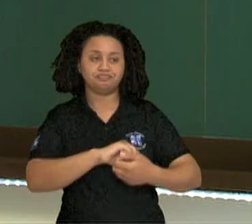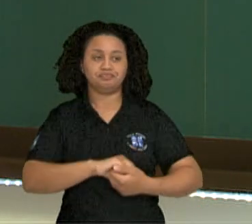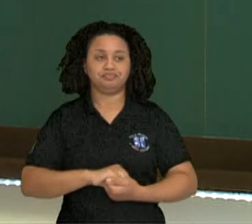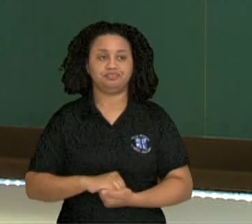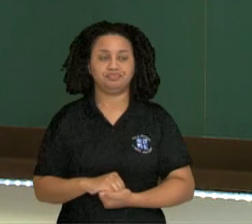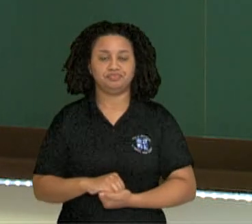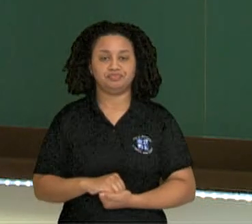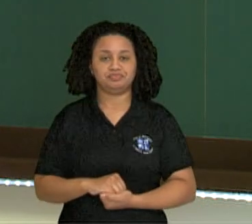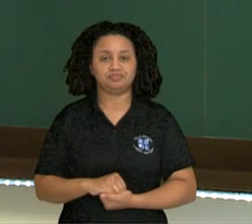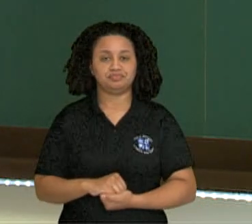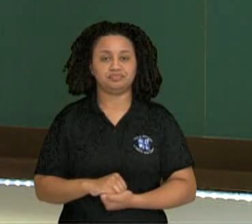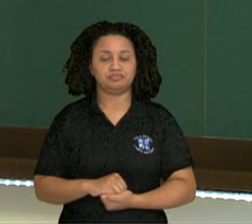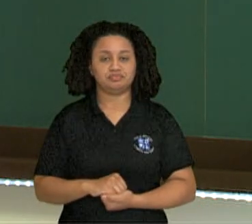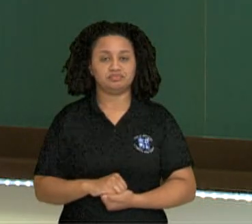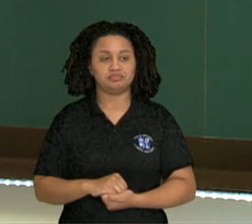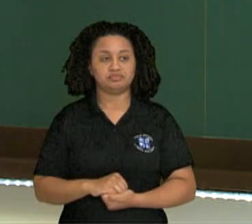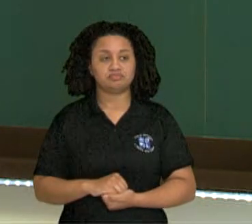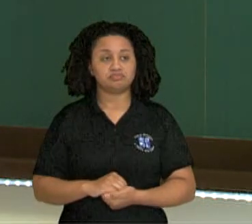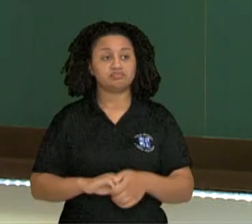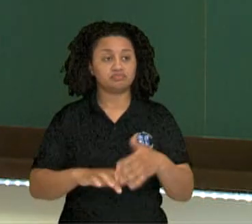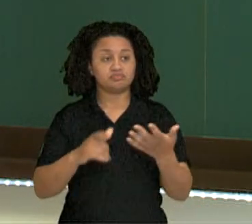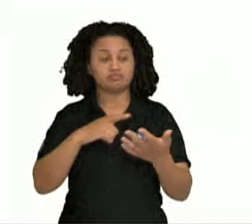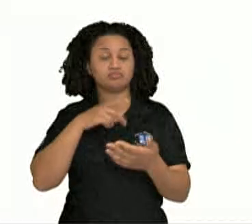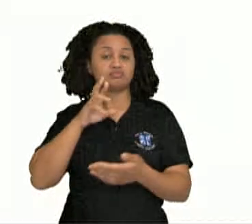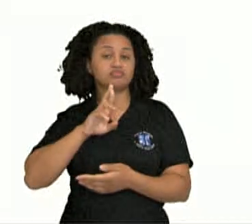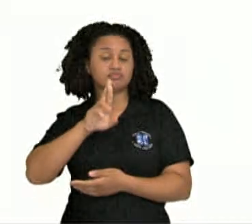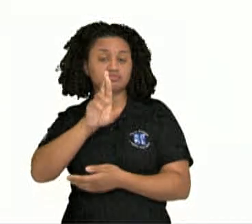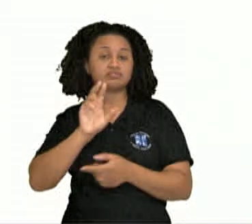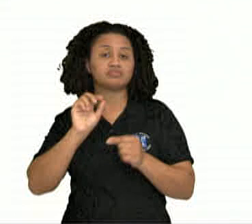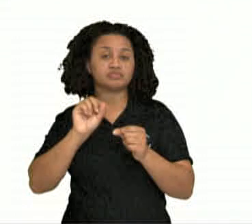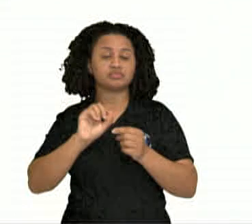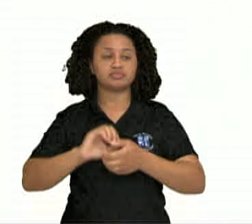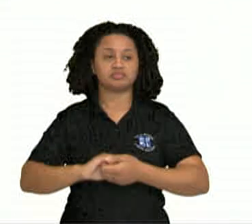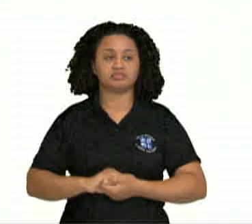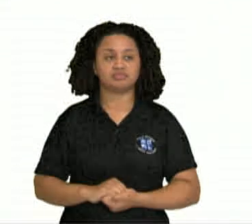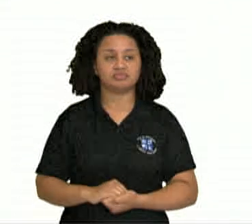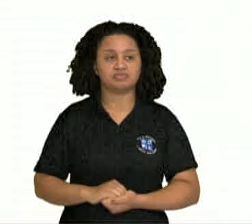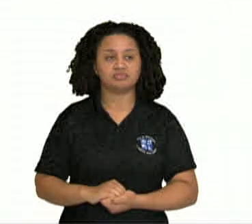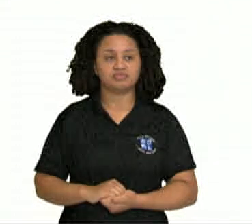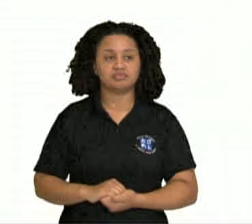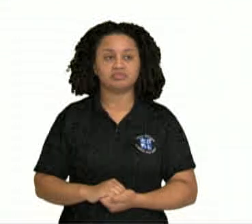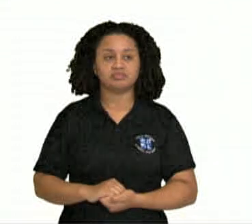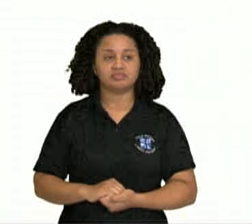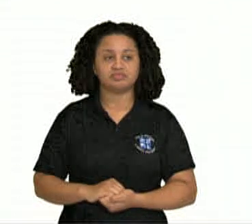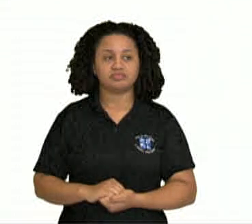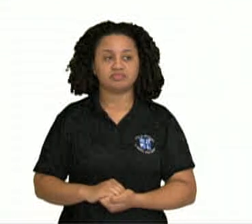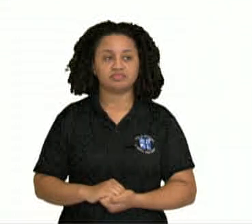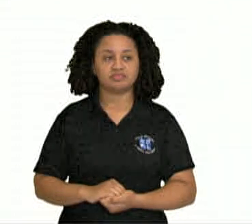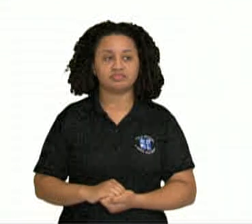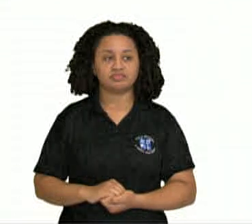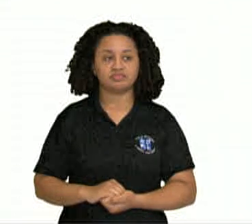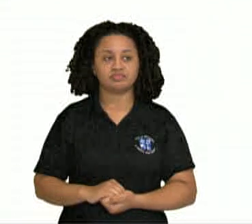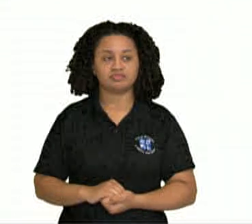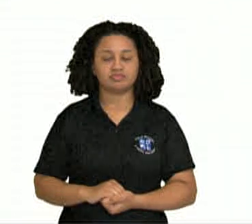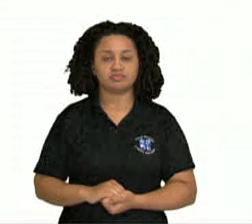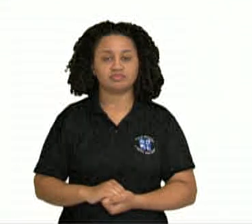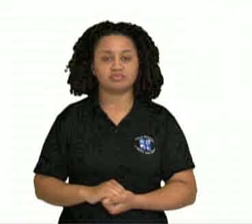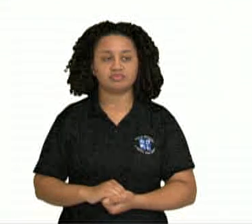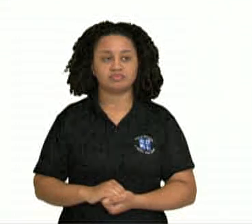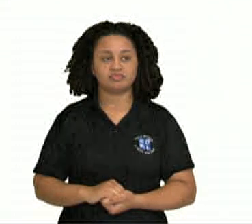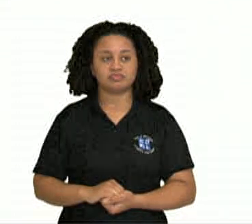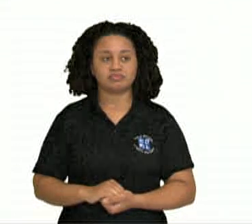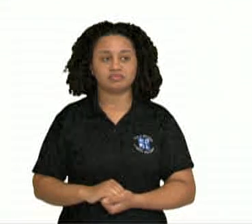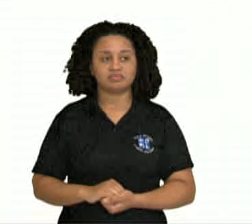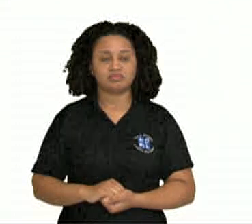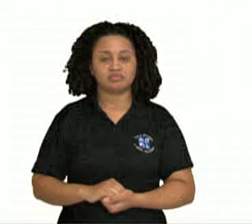tema trata o texto. Então, temos aqui a resposta. O tema é cuidar da saúde mental e física para